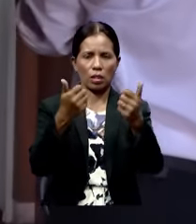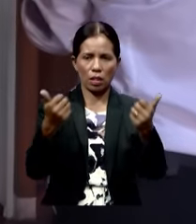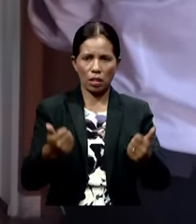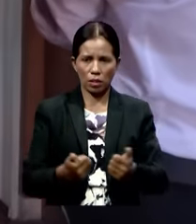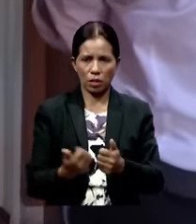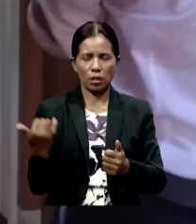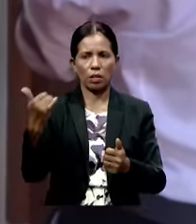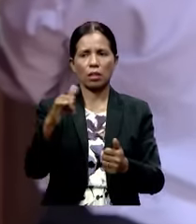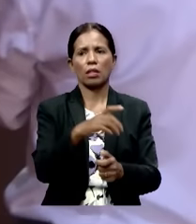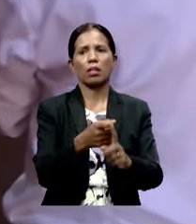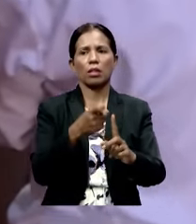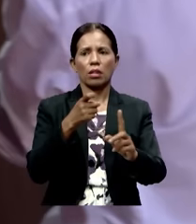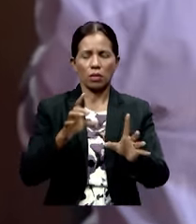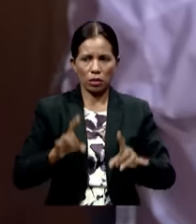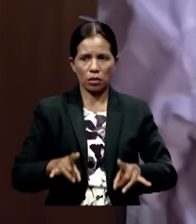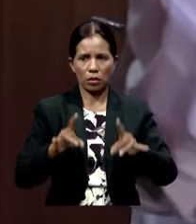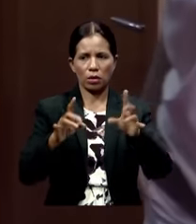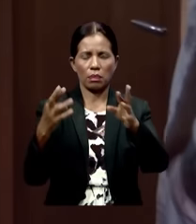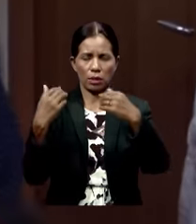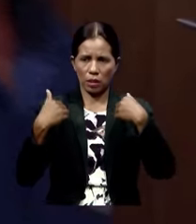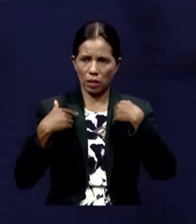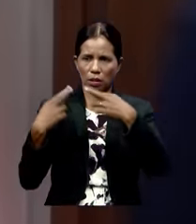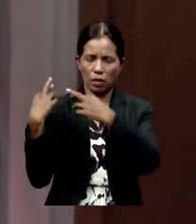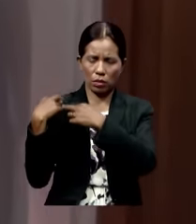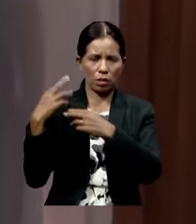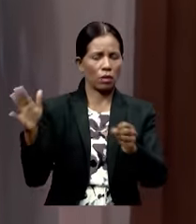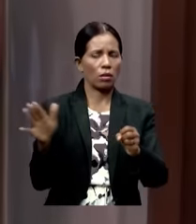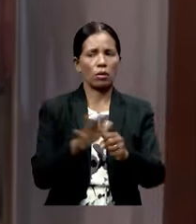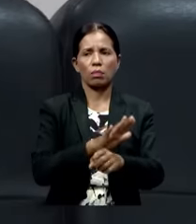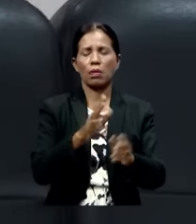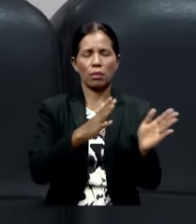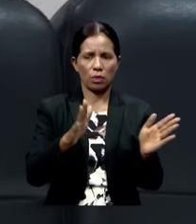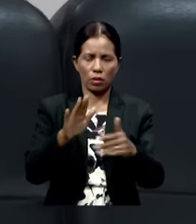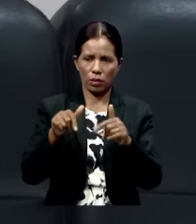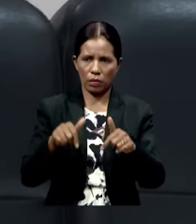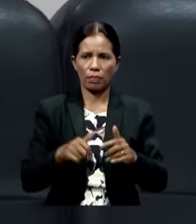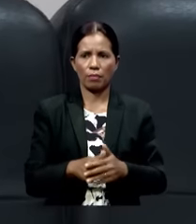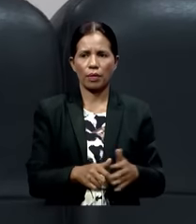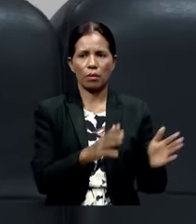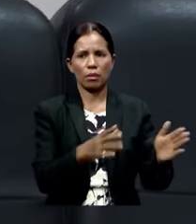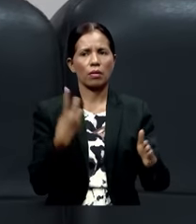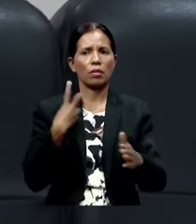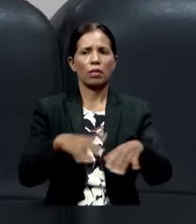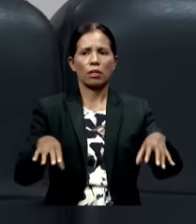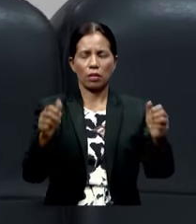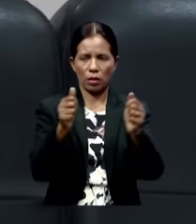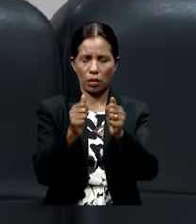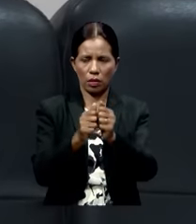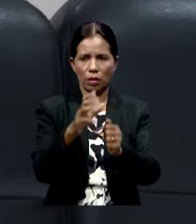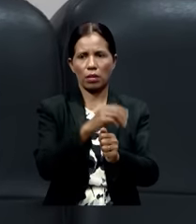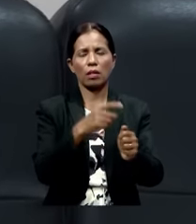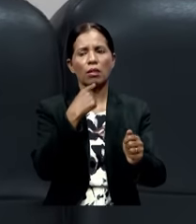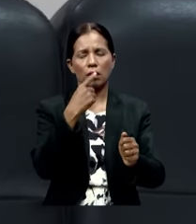Labor Facility, Rússia Austrália, mas responsabiliza, toma para processo, né? Processo, né? Lá, ita serviço a muito, com a excelência,